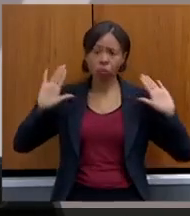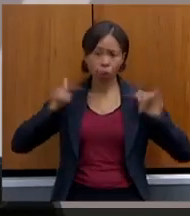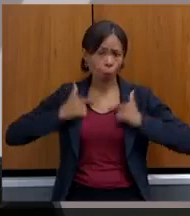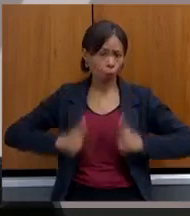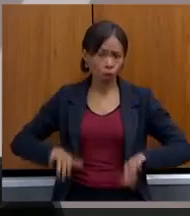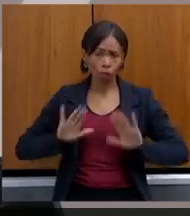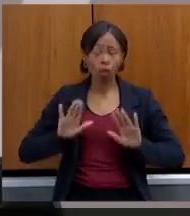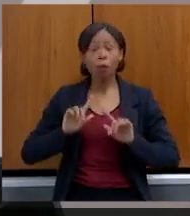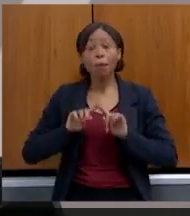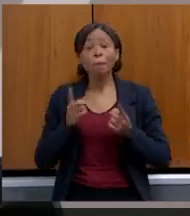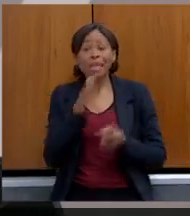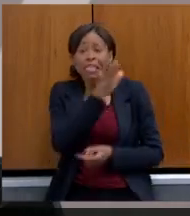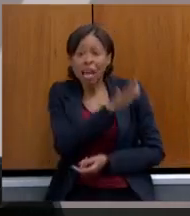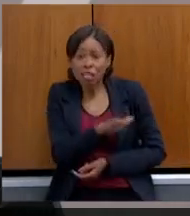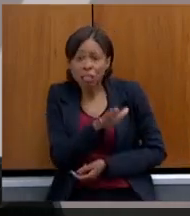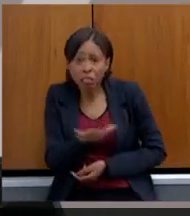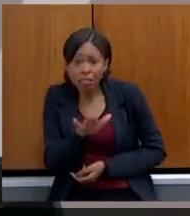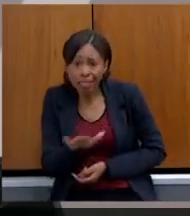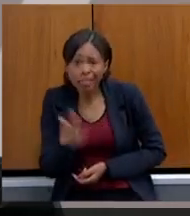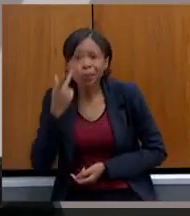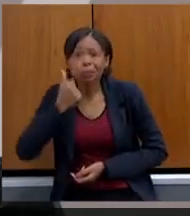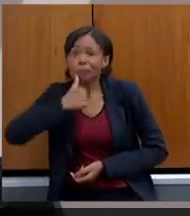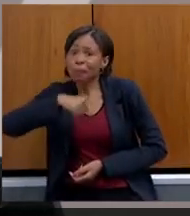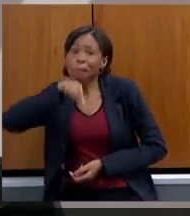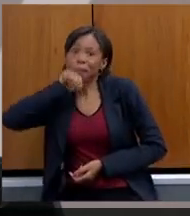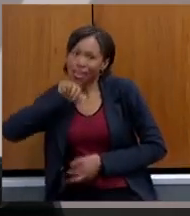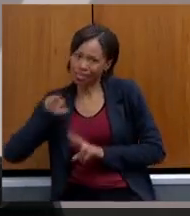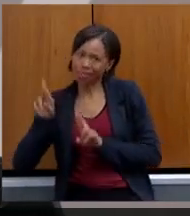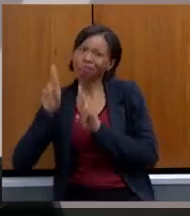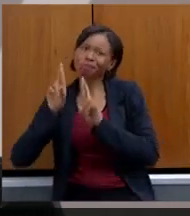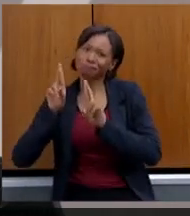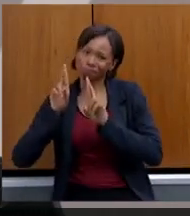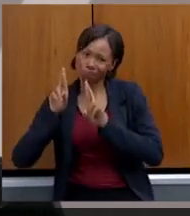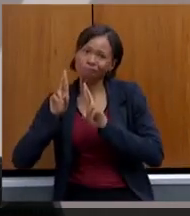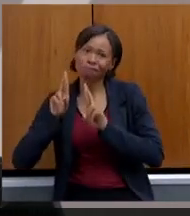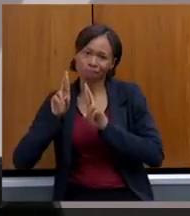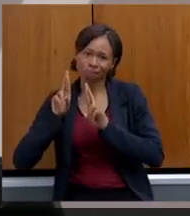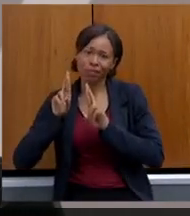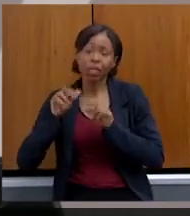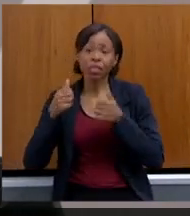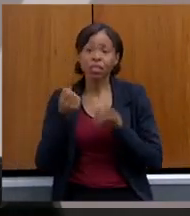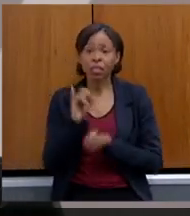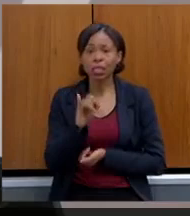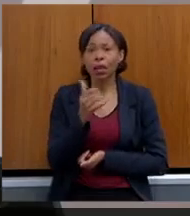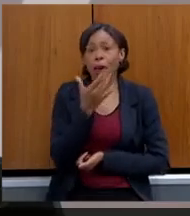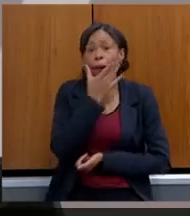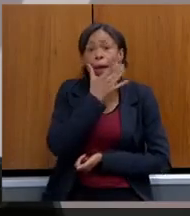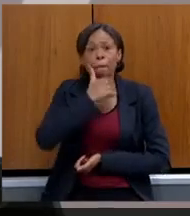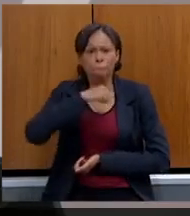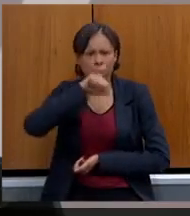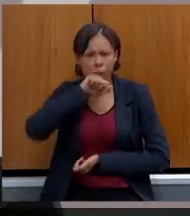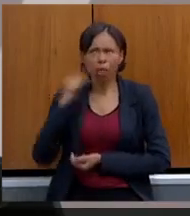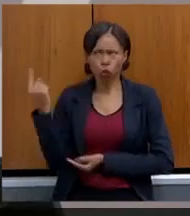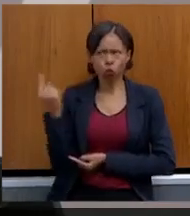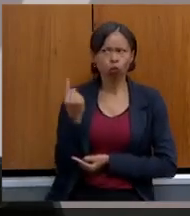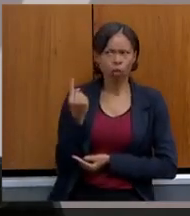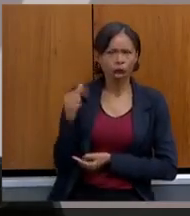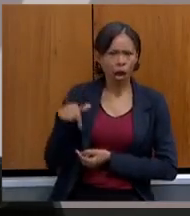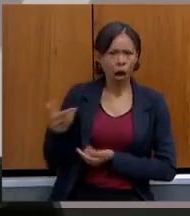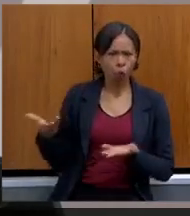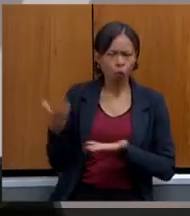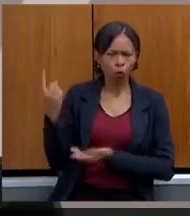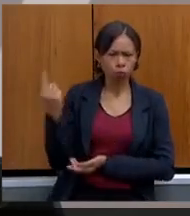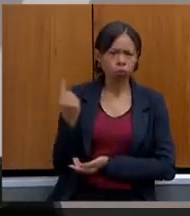mas das crianças é é da conta dos Pais você não concorda Então chegou uma mãe para mim agora aqui agora uma